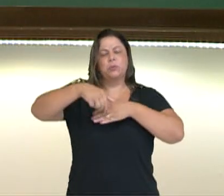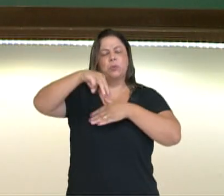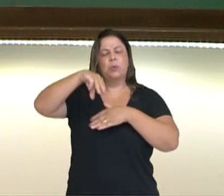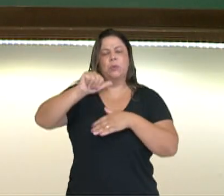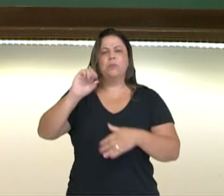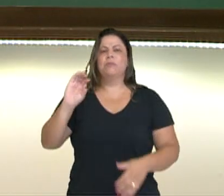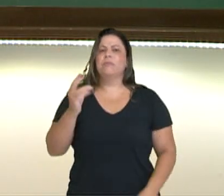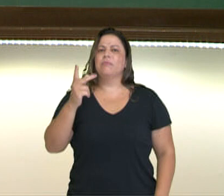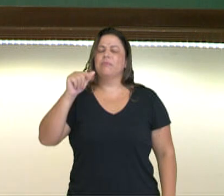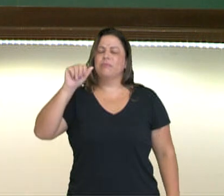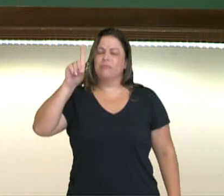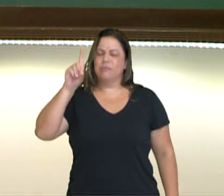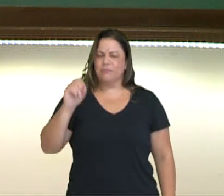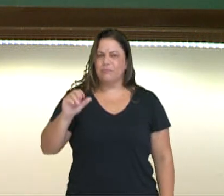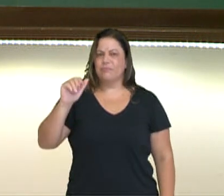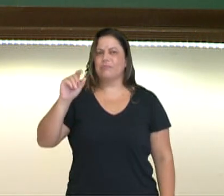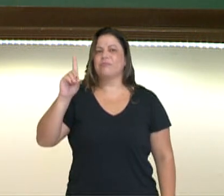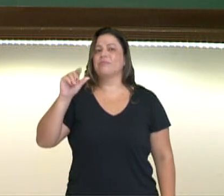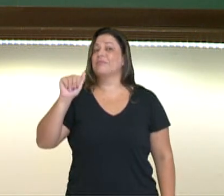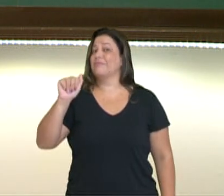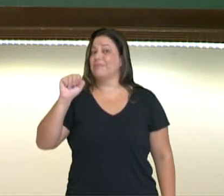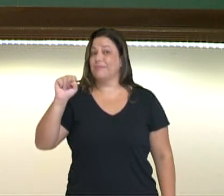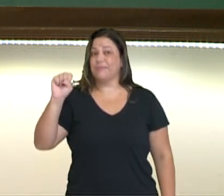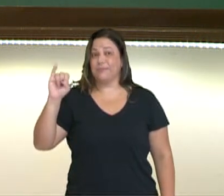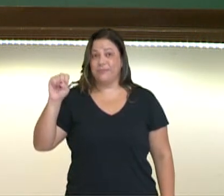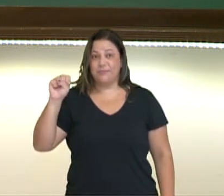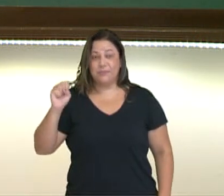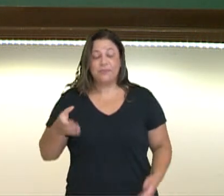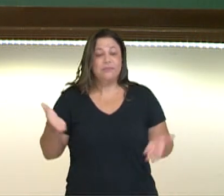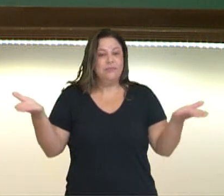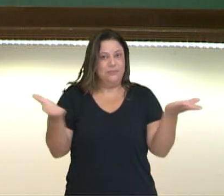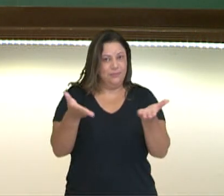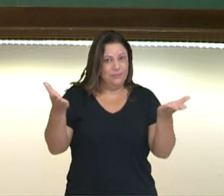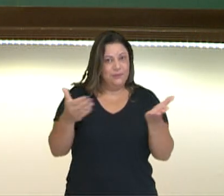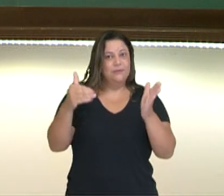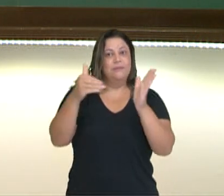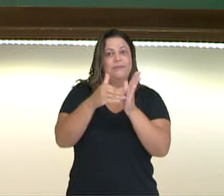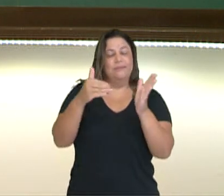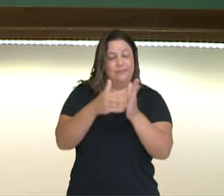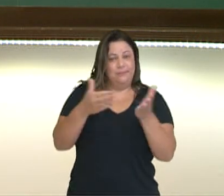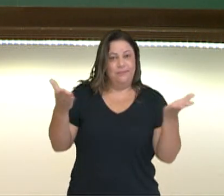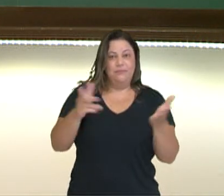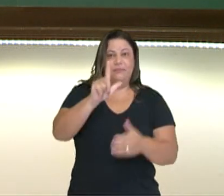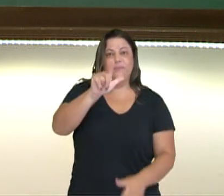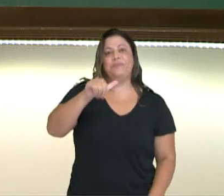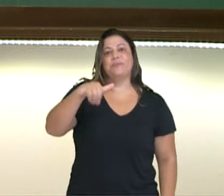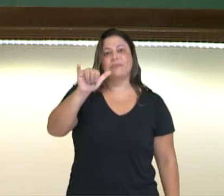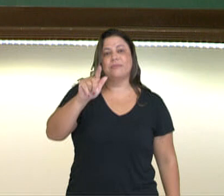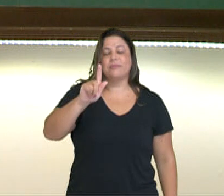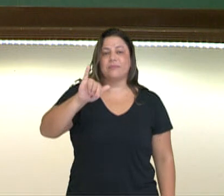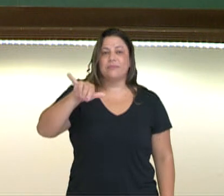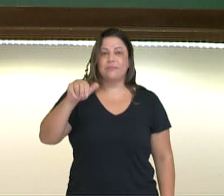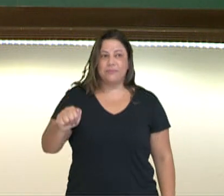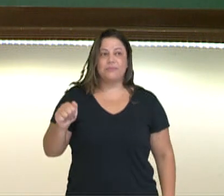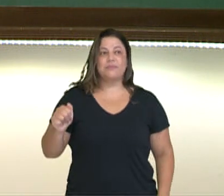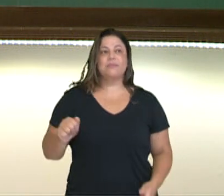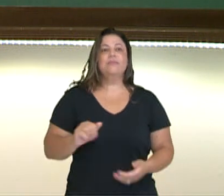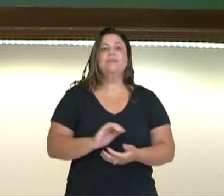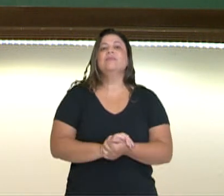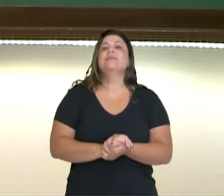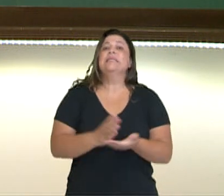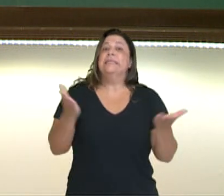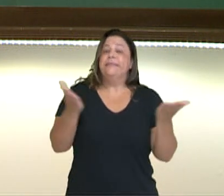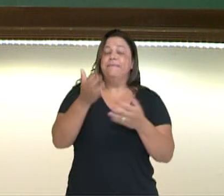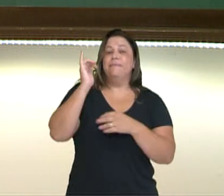nos contos do Machado, até que os contos atuais da Lígia Fagundes Telles, nós temos o conto como uma